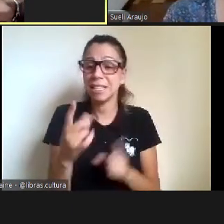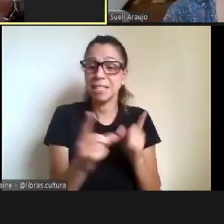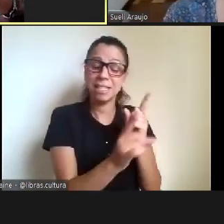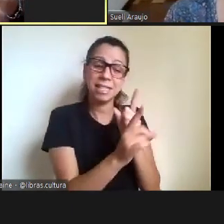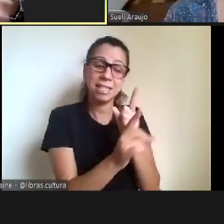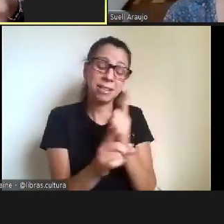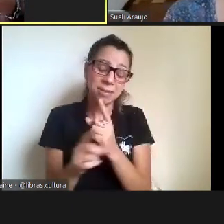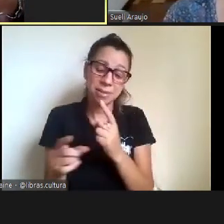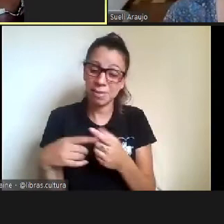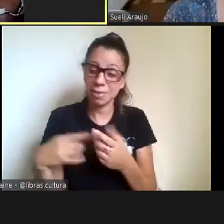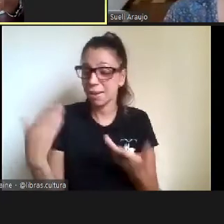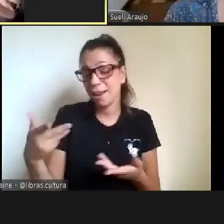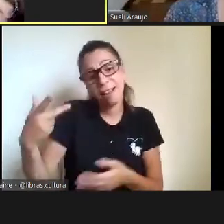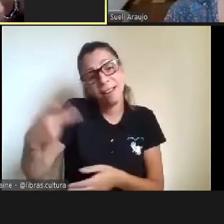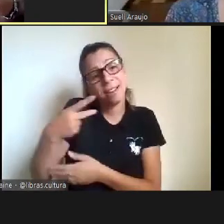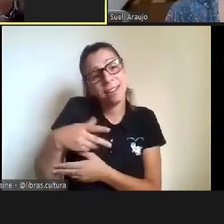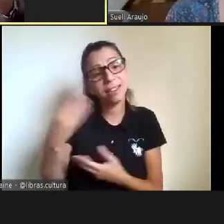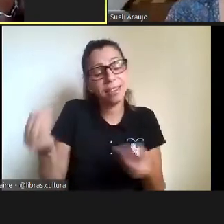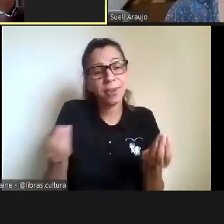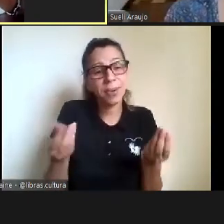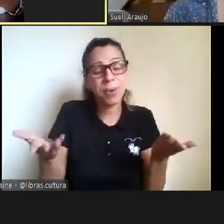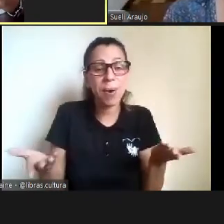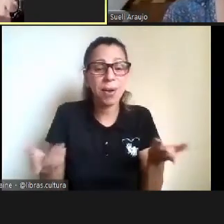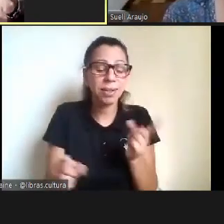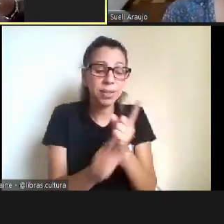aqui, como esse que está acontecendo agora,